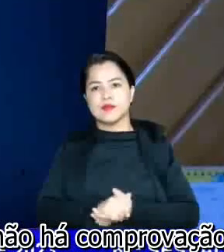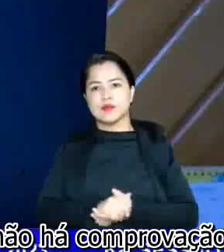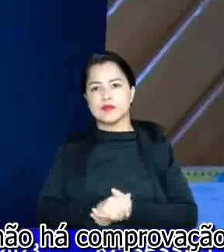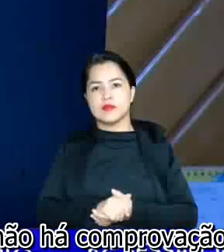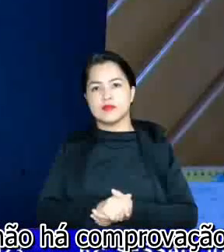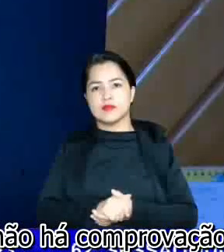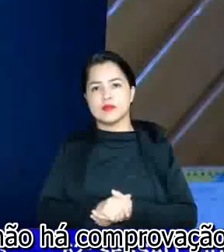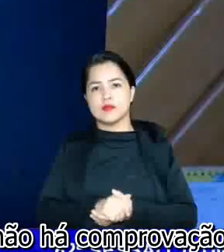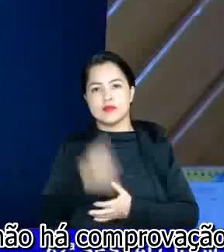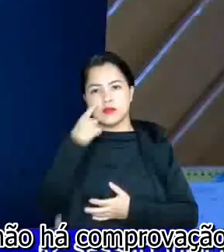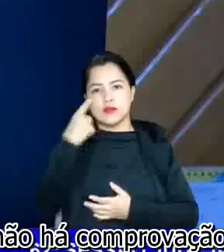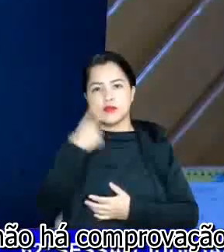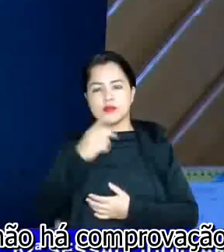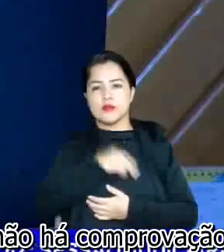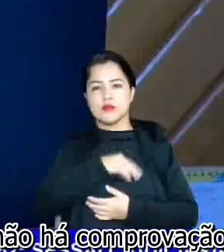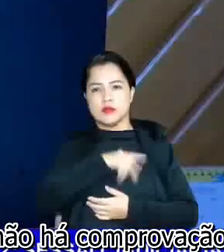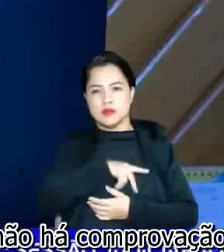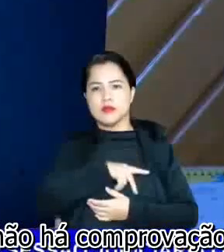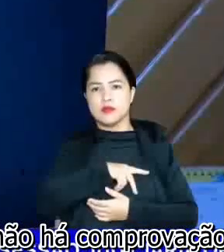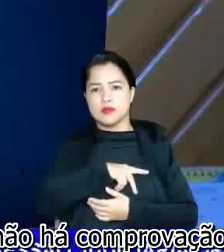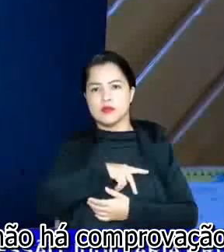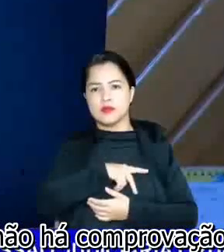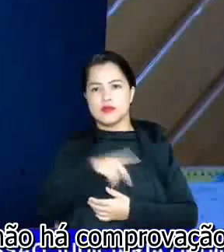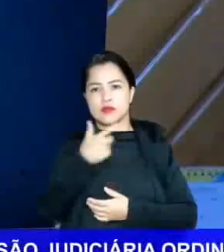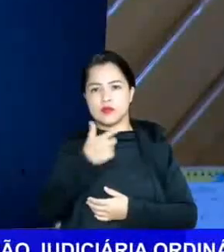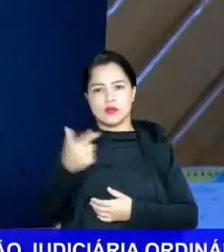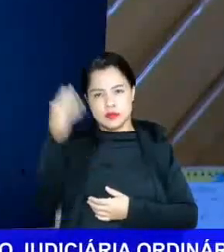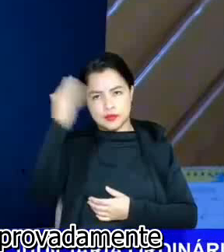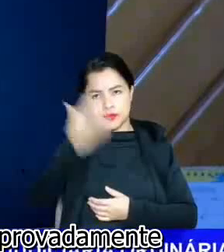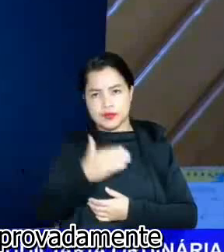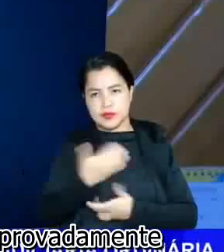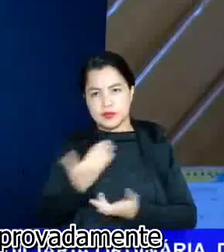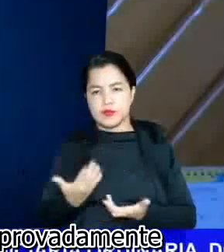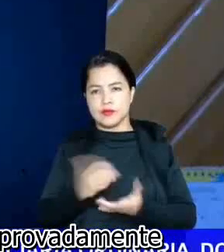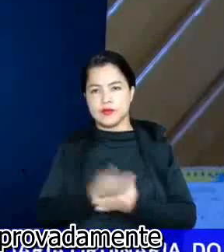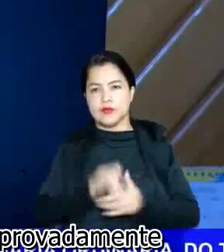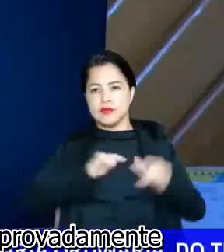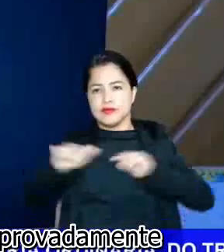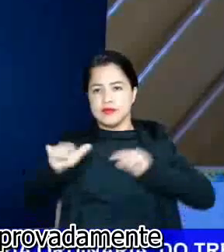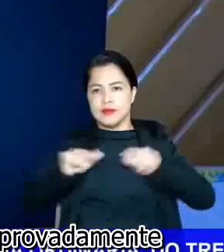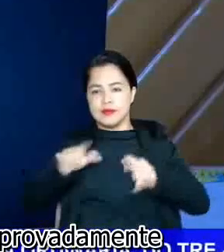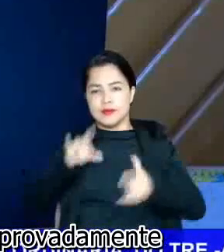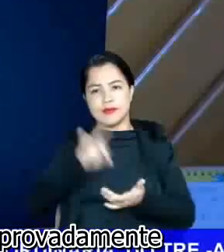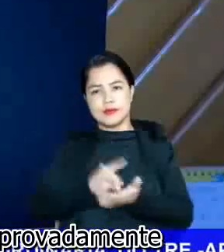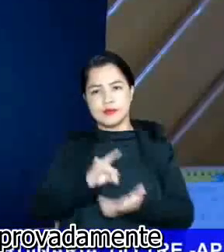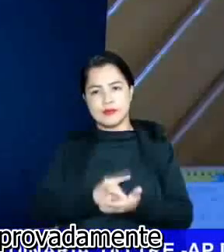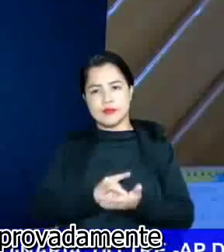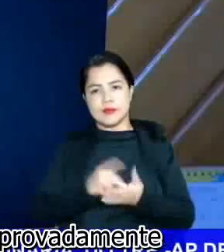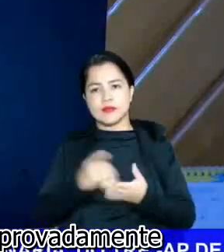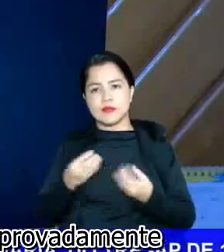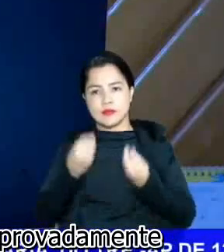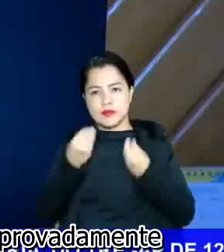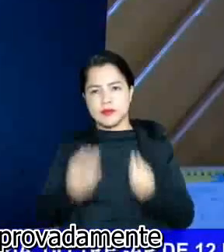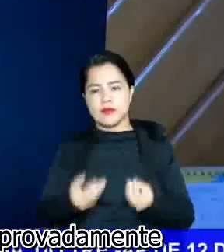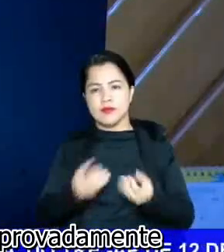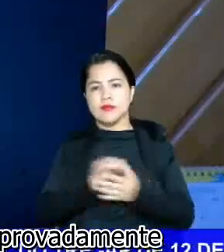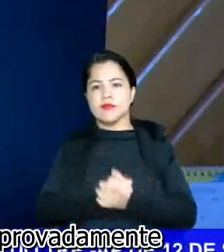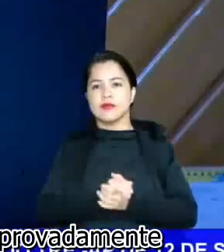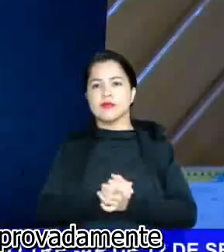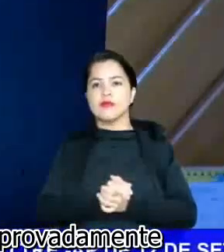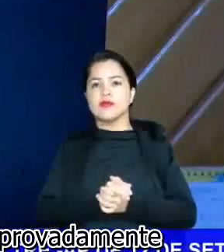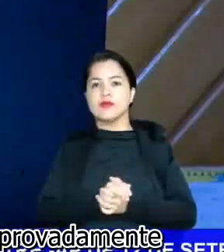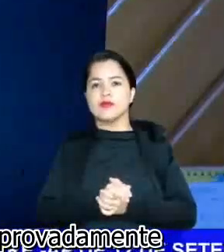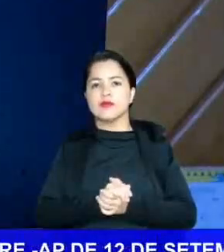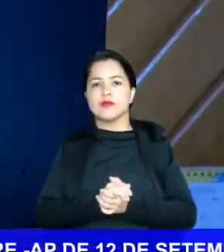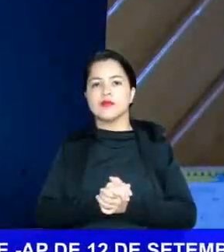na ótica do Ministério Público, não há comprovação que o serviço foi efetivamente prestado, apesar de